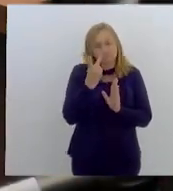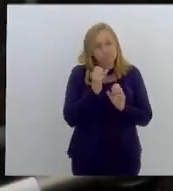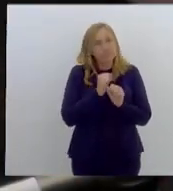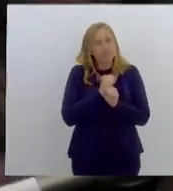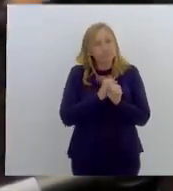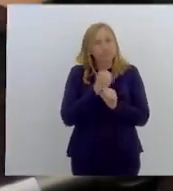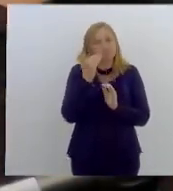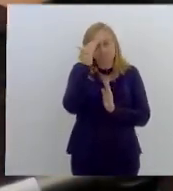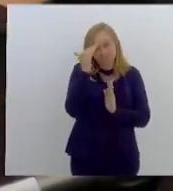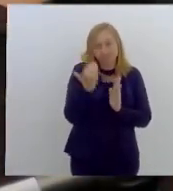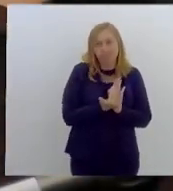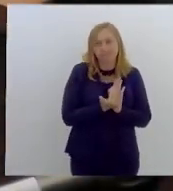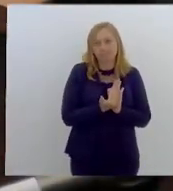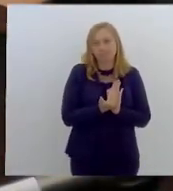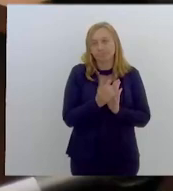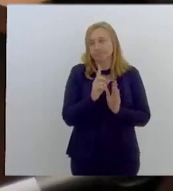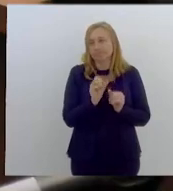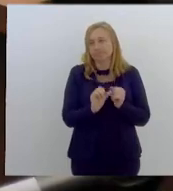Tinha dois anos para cumprir.